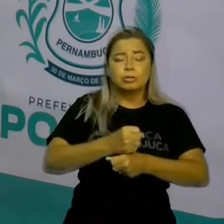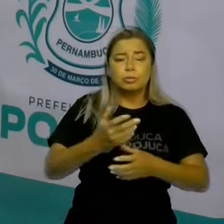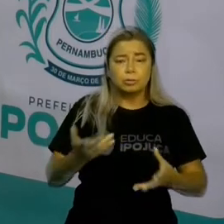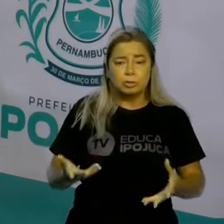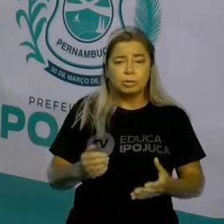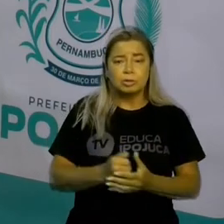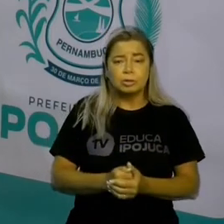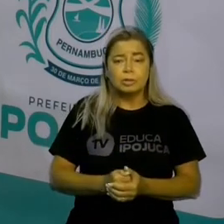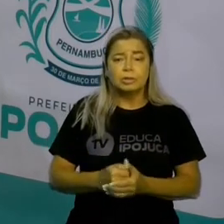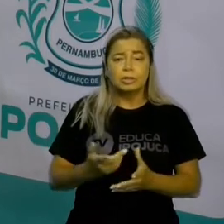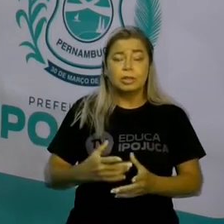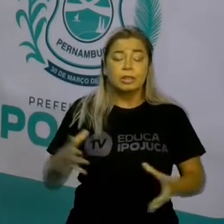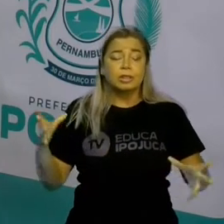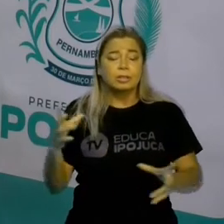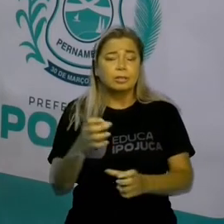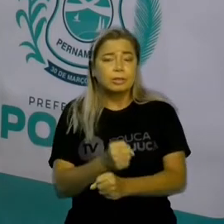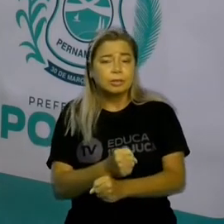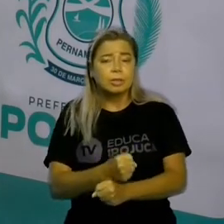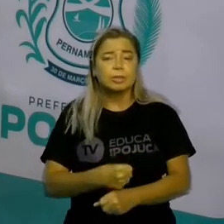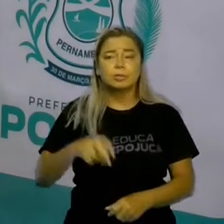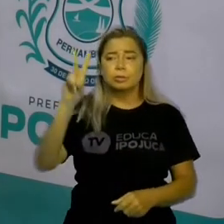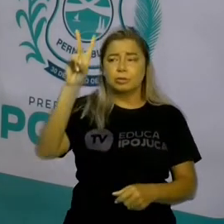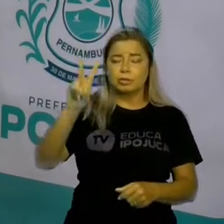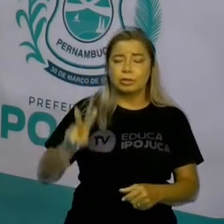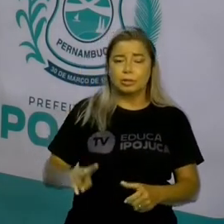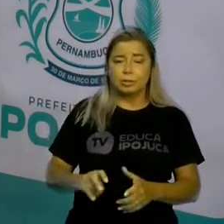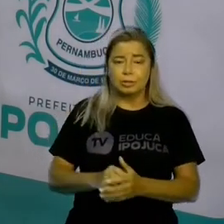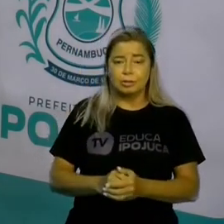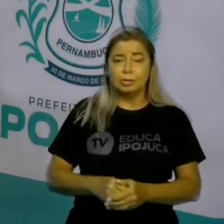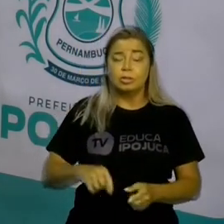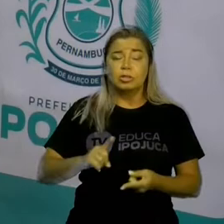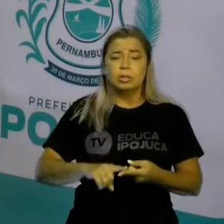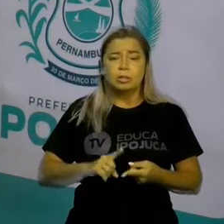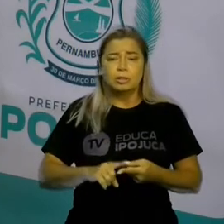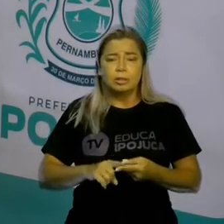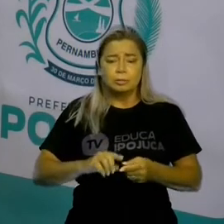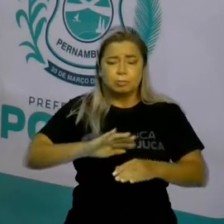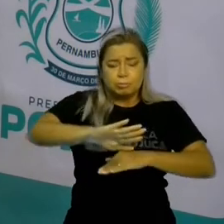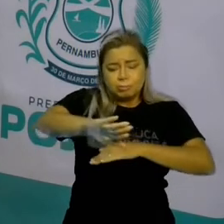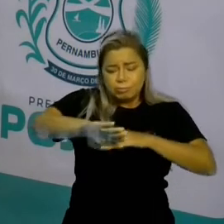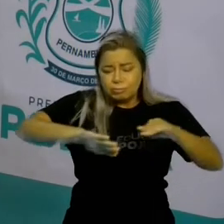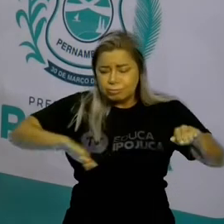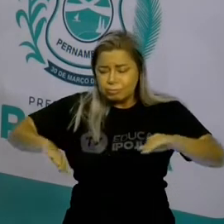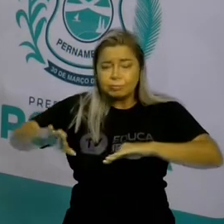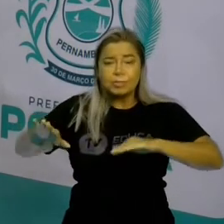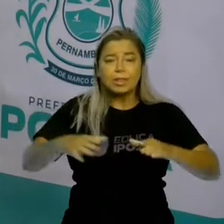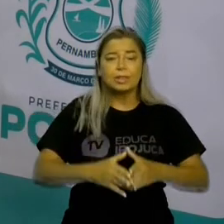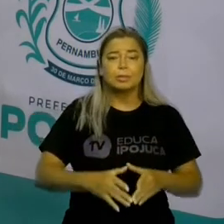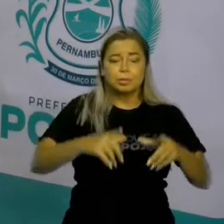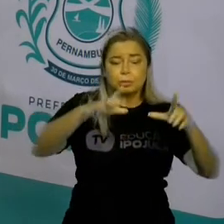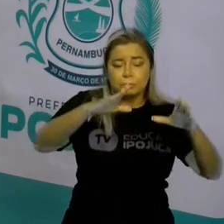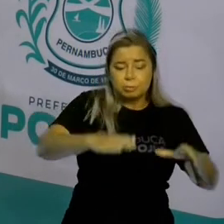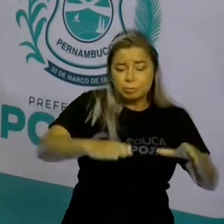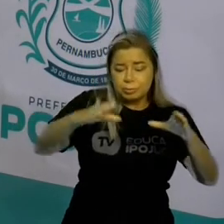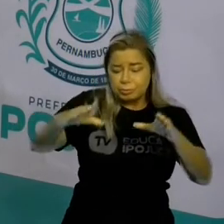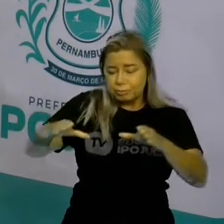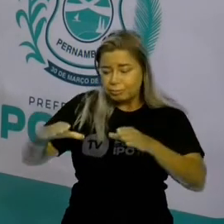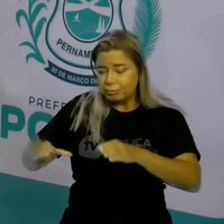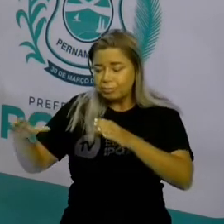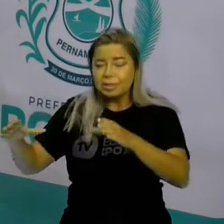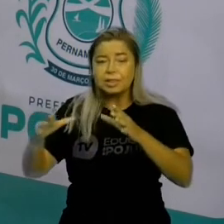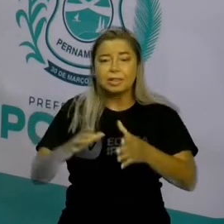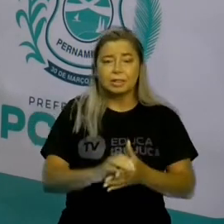adicionamos, fizemos a operação da adição. Separamos por classes, por ordens e hoje nós vamos falar